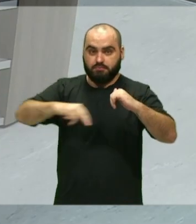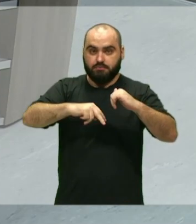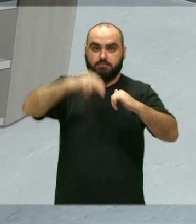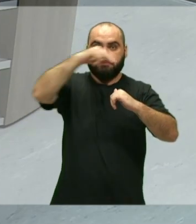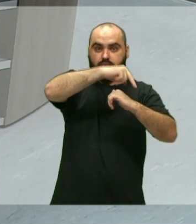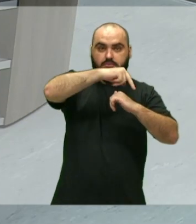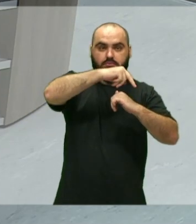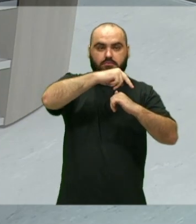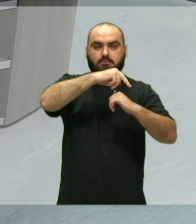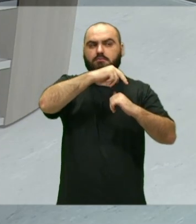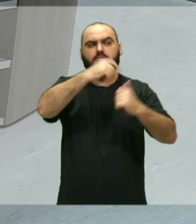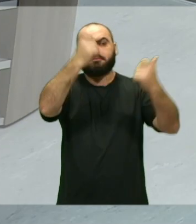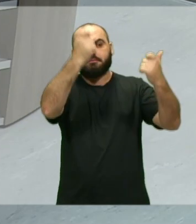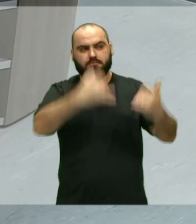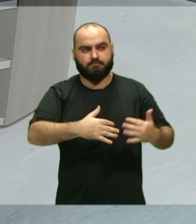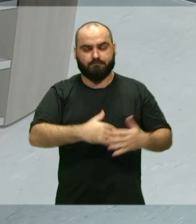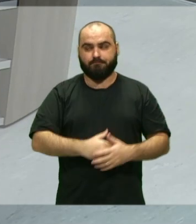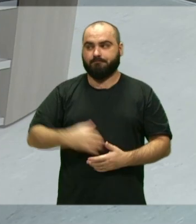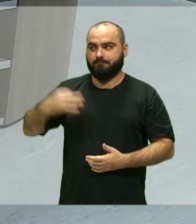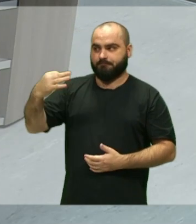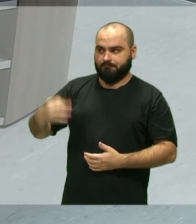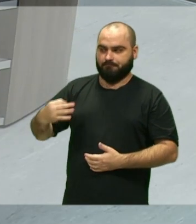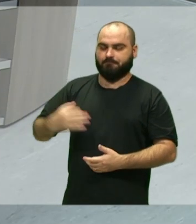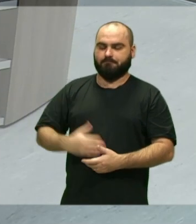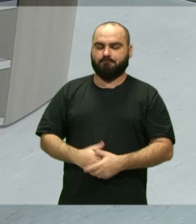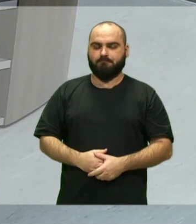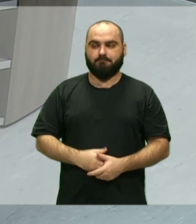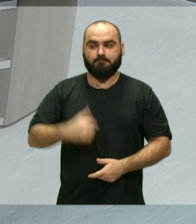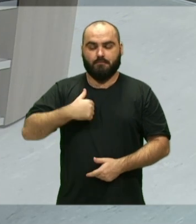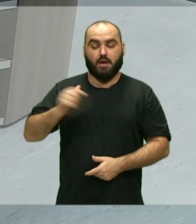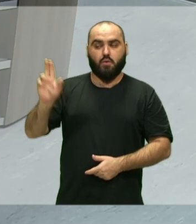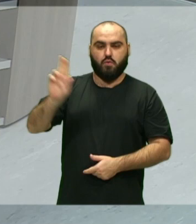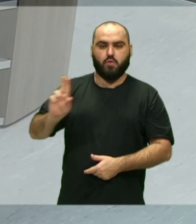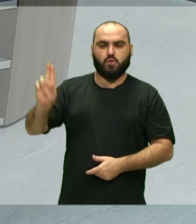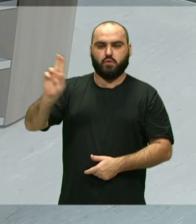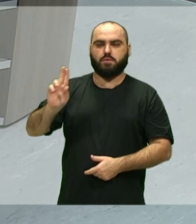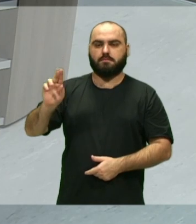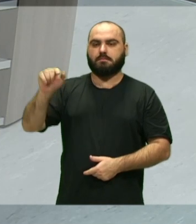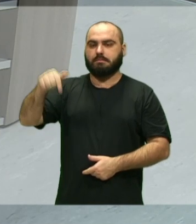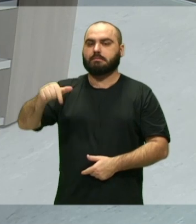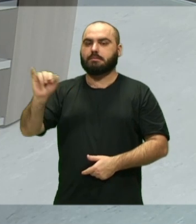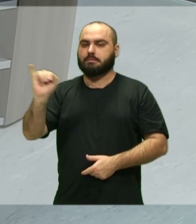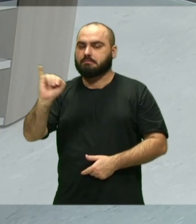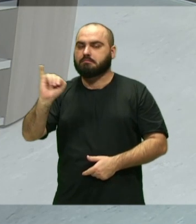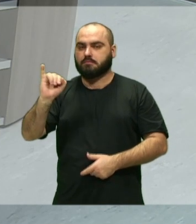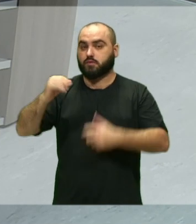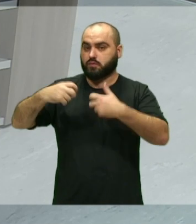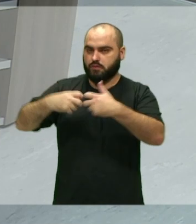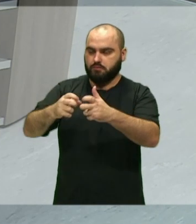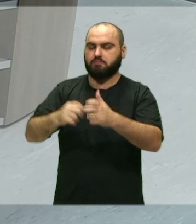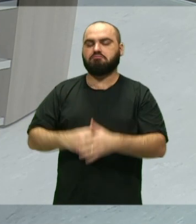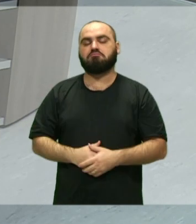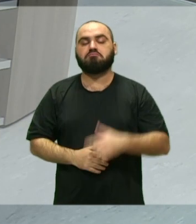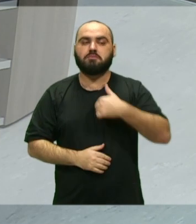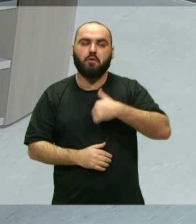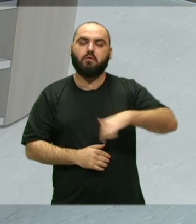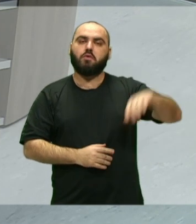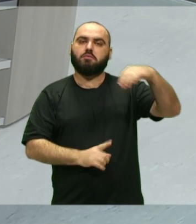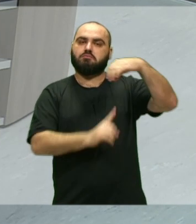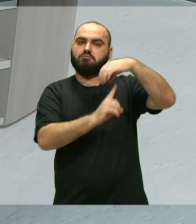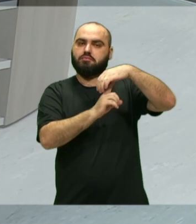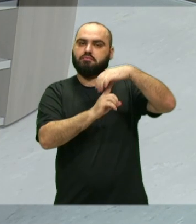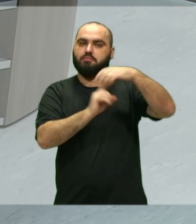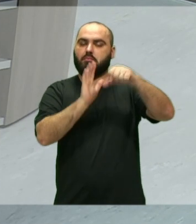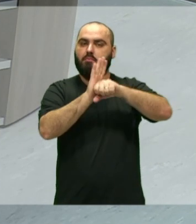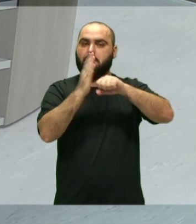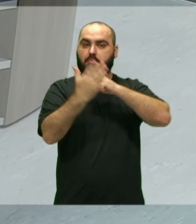que acontece? Eu utilizo o transporte público aqui em Itajaí, né? E eu estava num determinado terminal aqui no bairro da